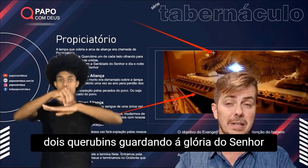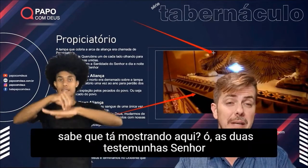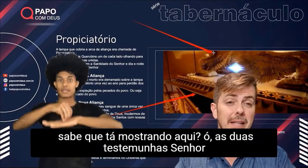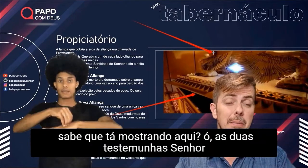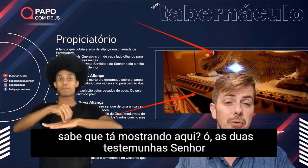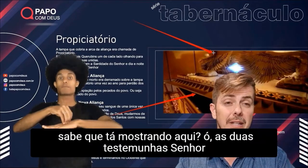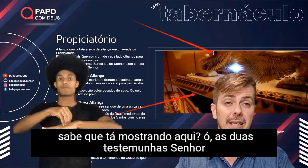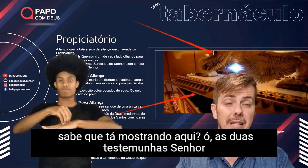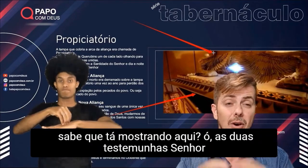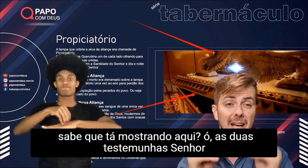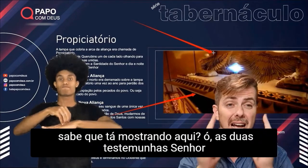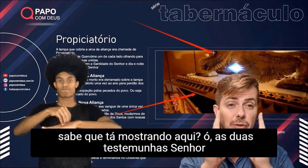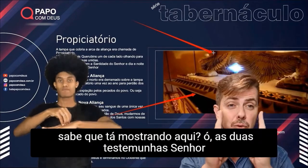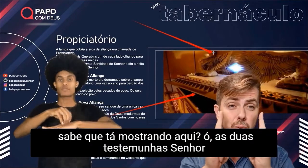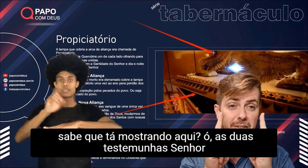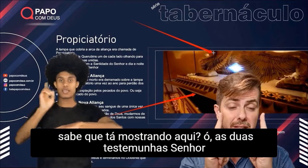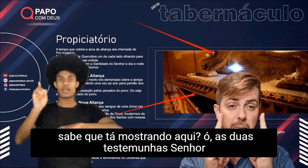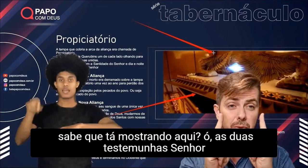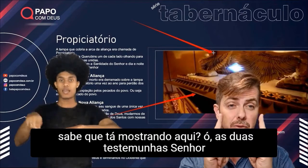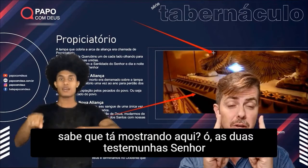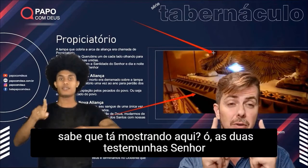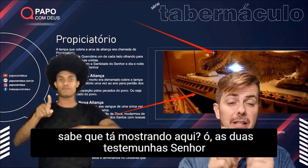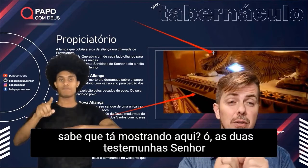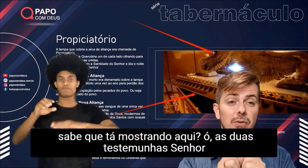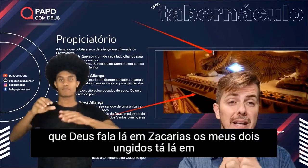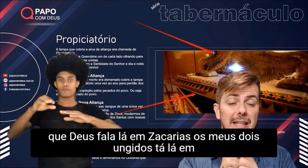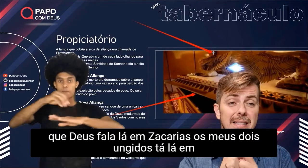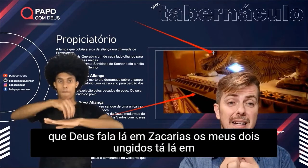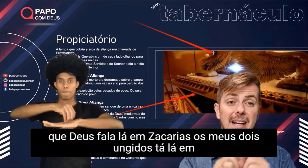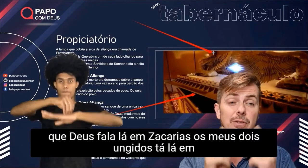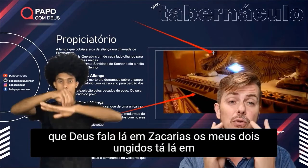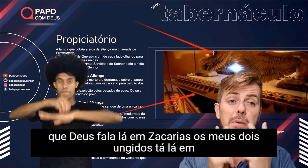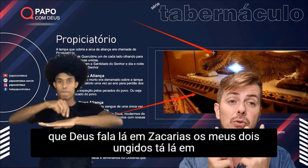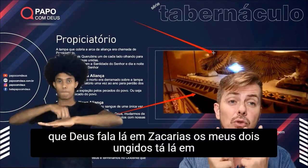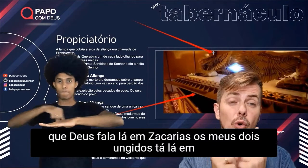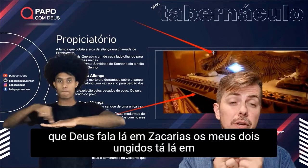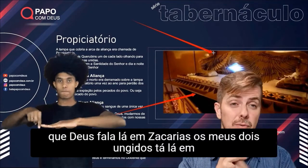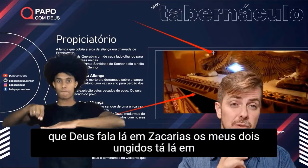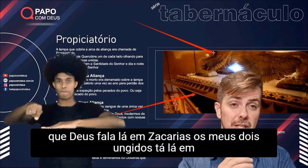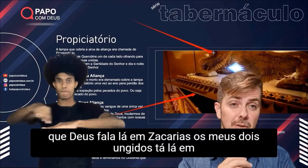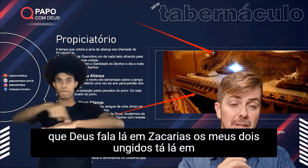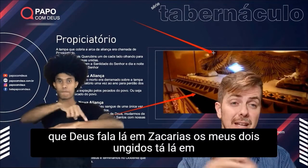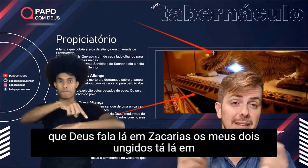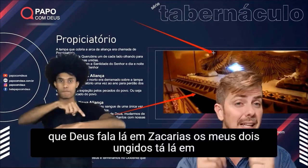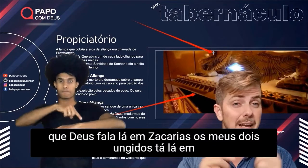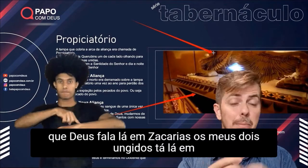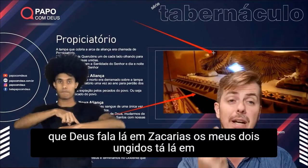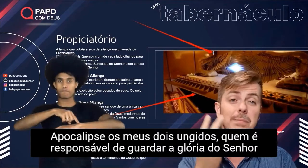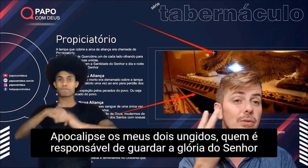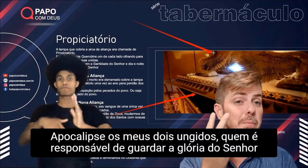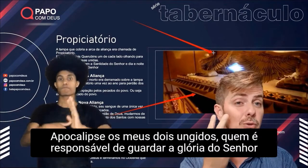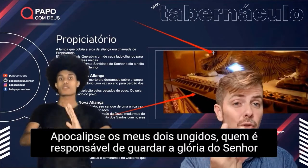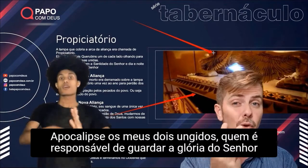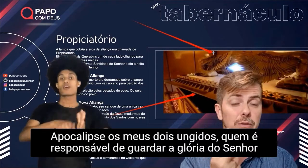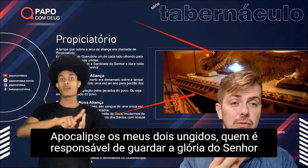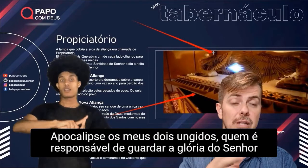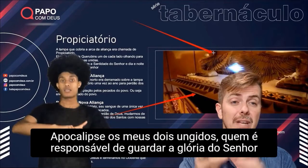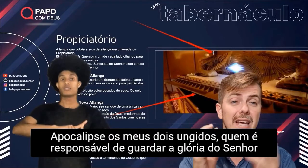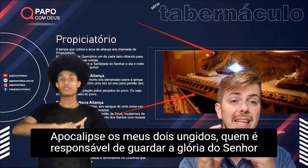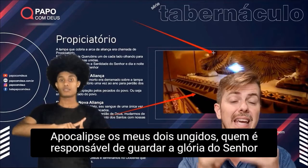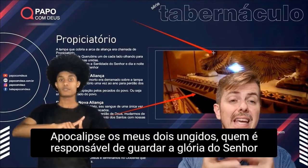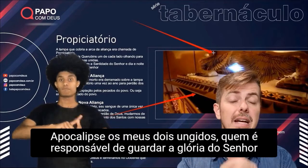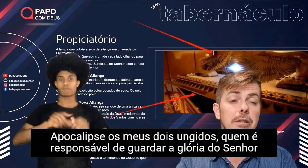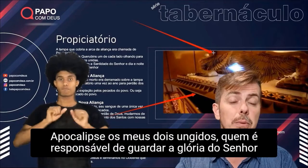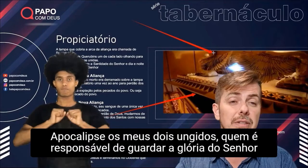glória do Senhor. Sabe o que está mostrando aqui? Ó? As duas testemunhas do Senhor que Deus fala lá em Zacarias, os meus 2 ungidos. Está lá em Apocalipse, os meus 2